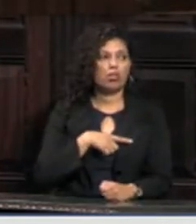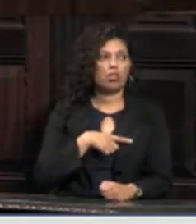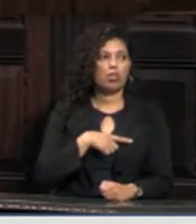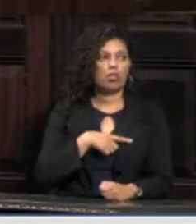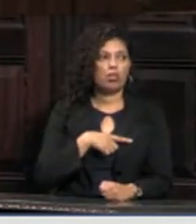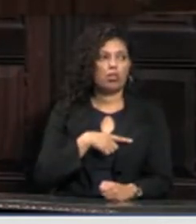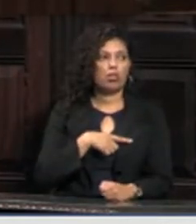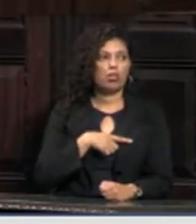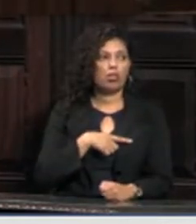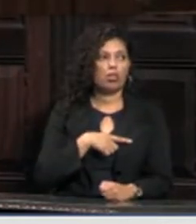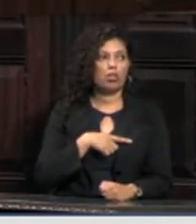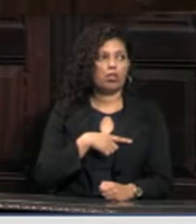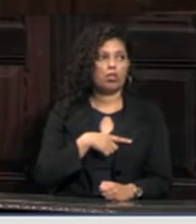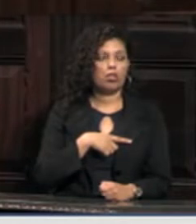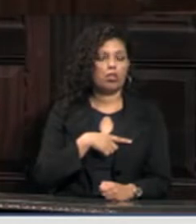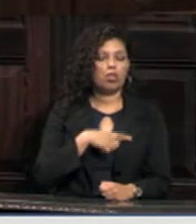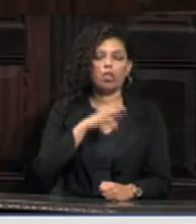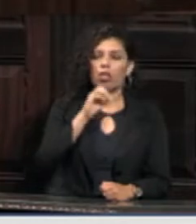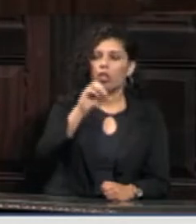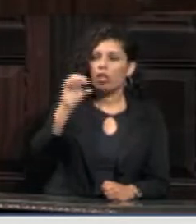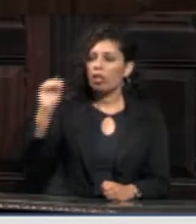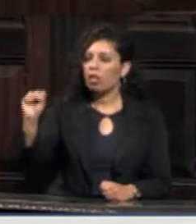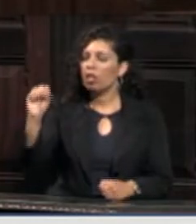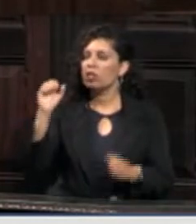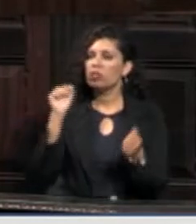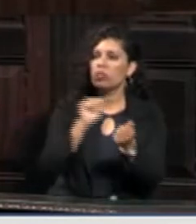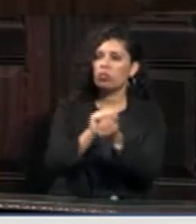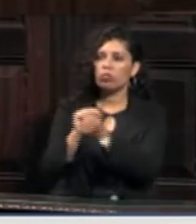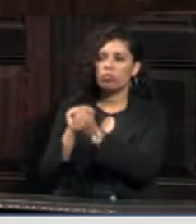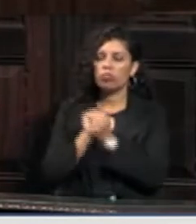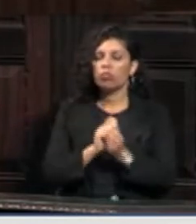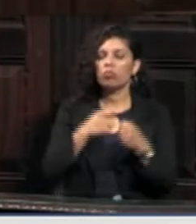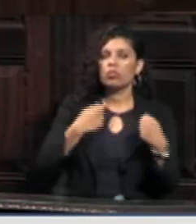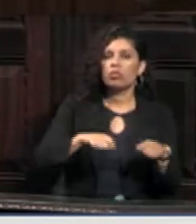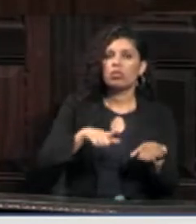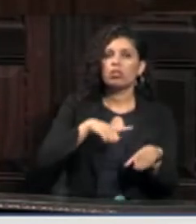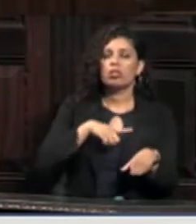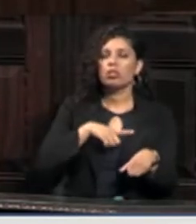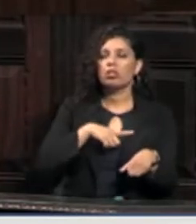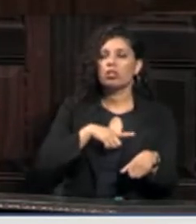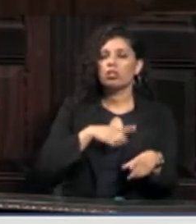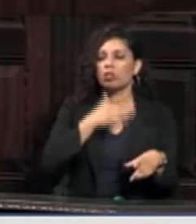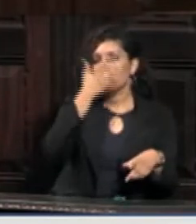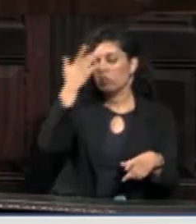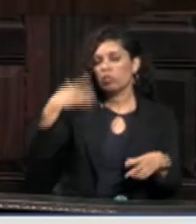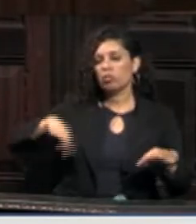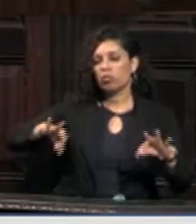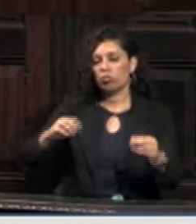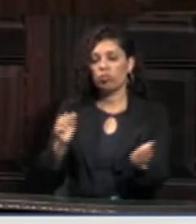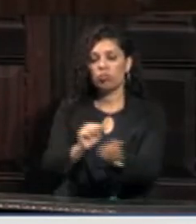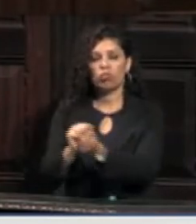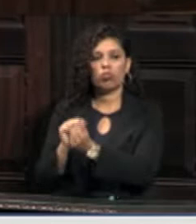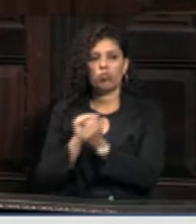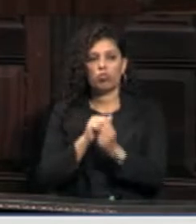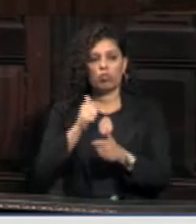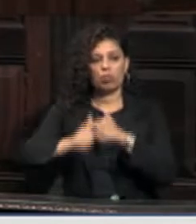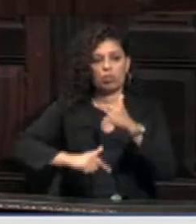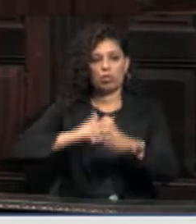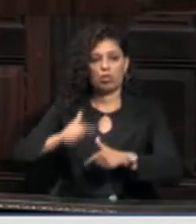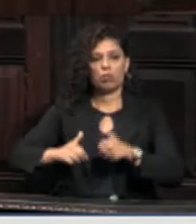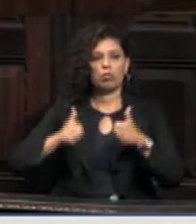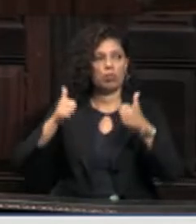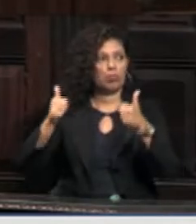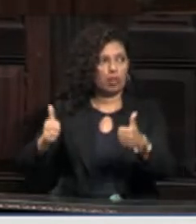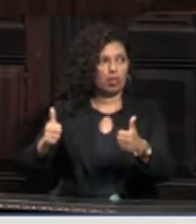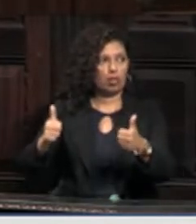um envolvimento maior, exigindo, concordo com a senhora, enfermeira Rejane, exigindo aquele direito básico de atendimento de